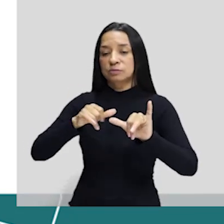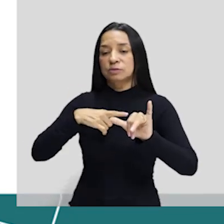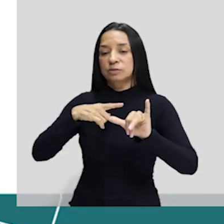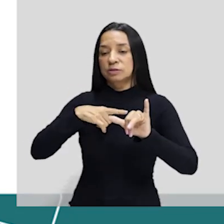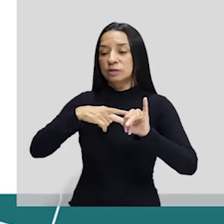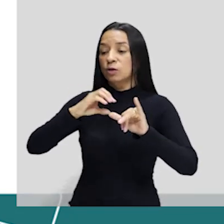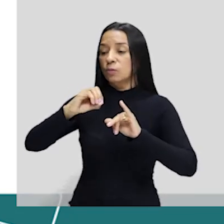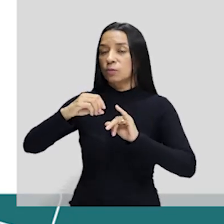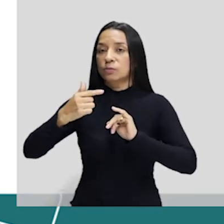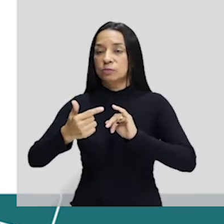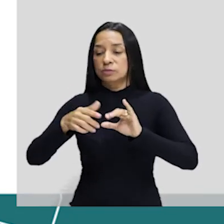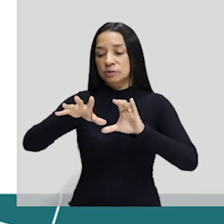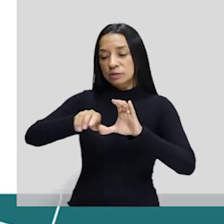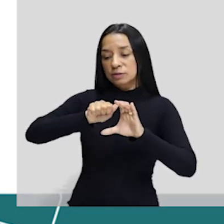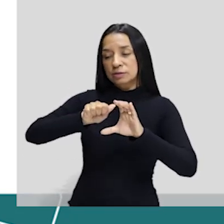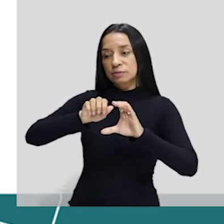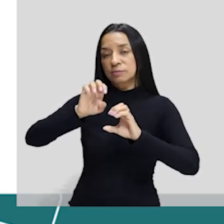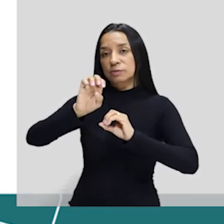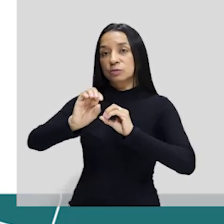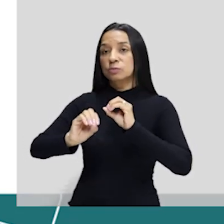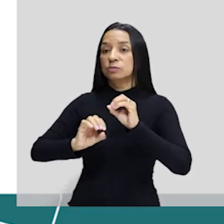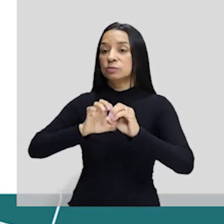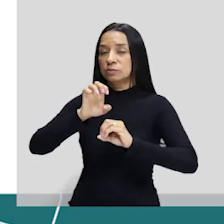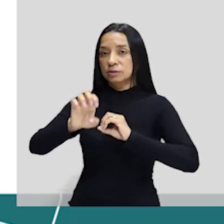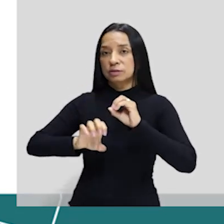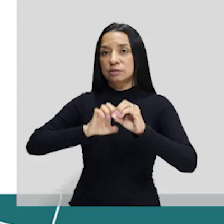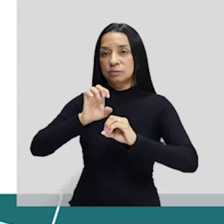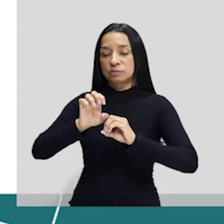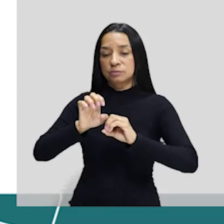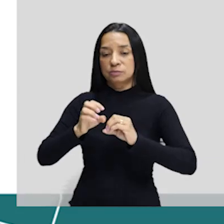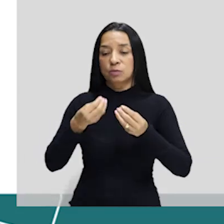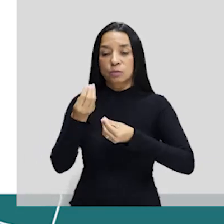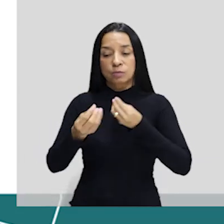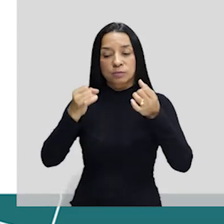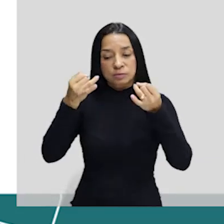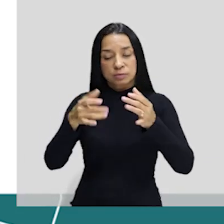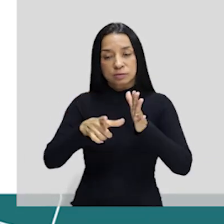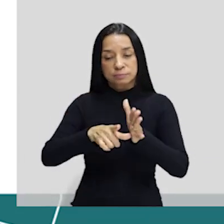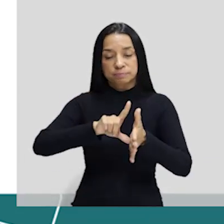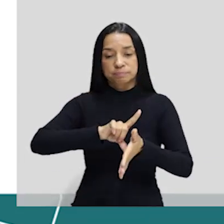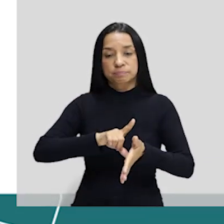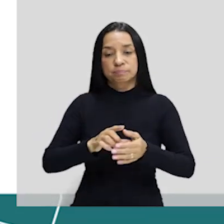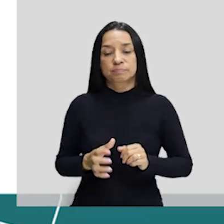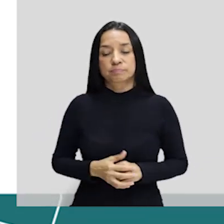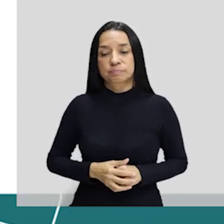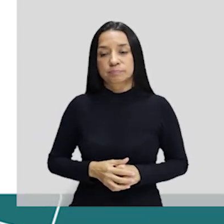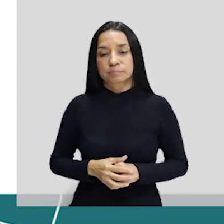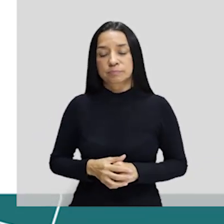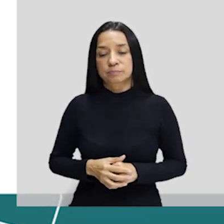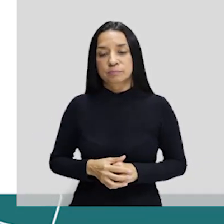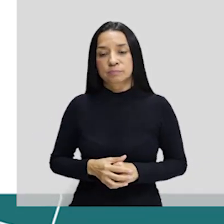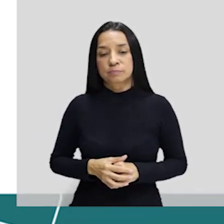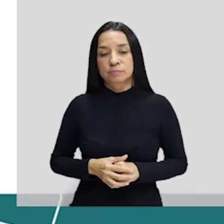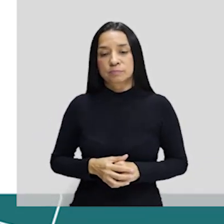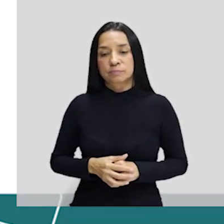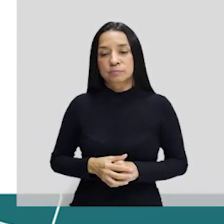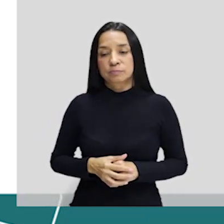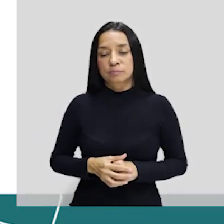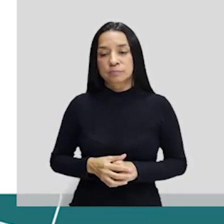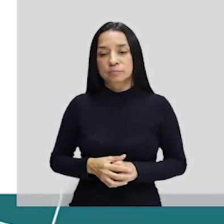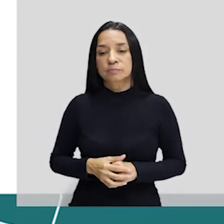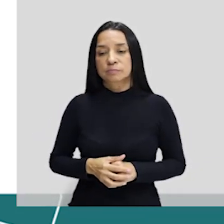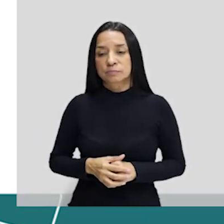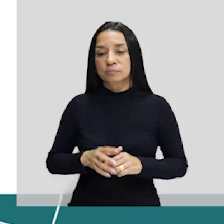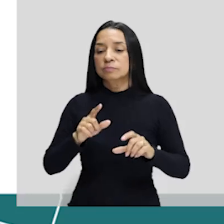ficar recebendo os elétrons, conforme eu tinha comentado anteriormente para vocês, tá? Então, a alternativa correta aqui, ó,